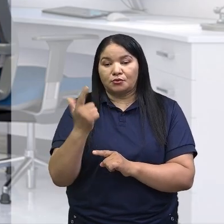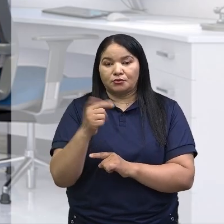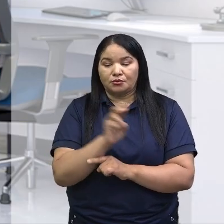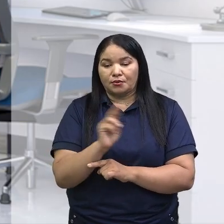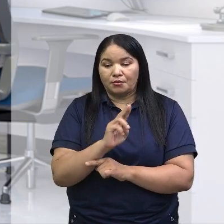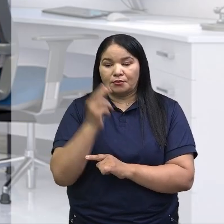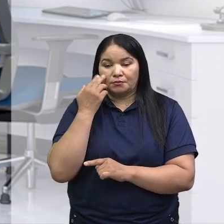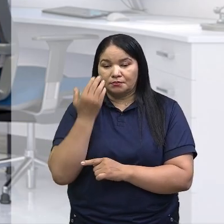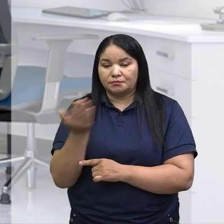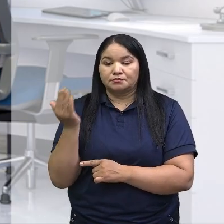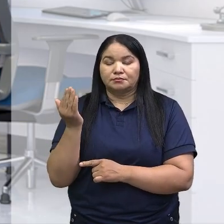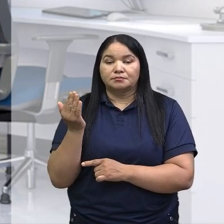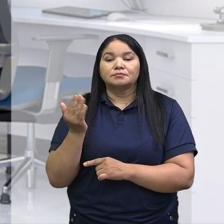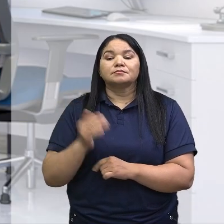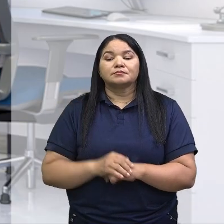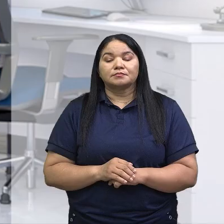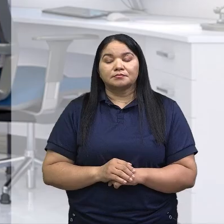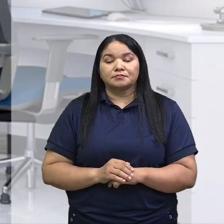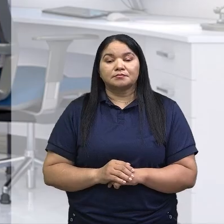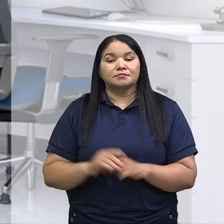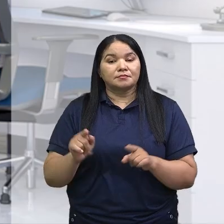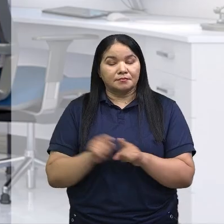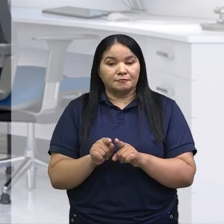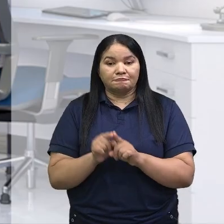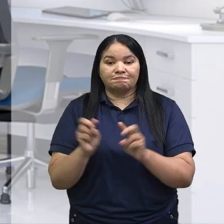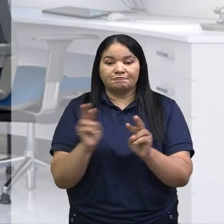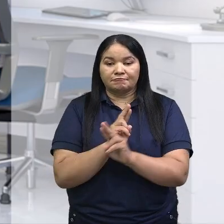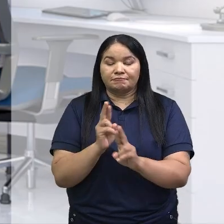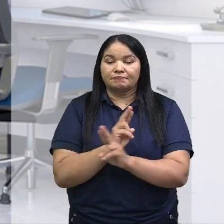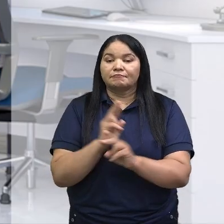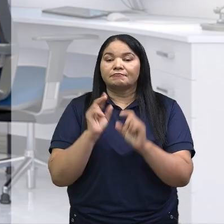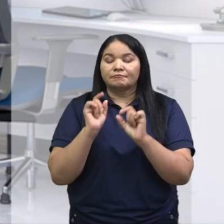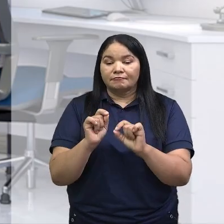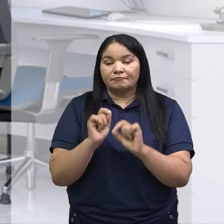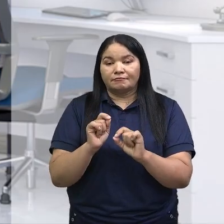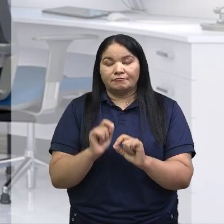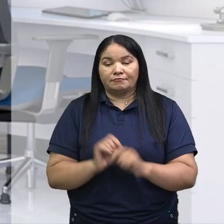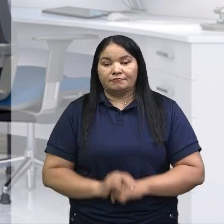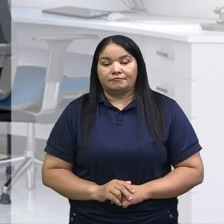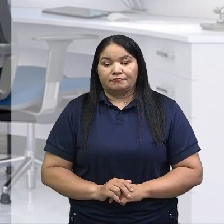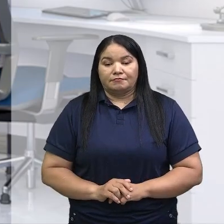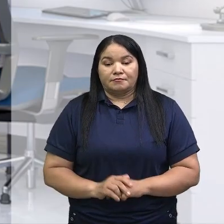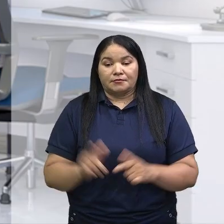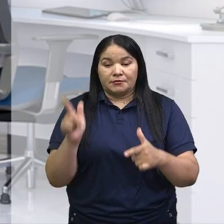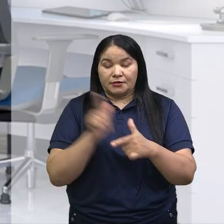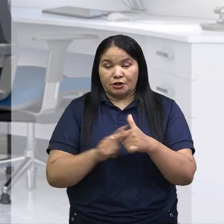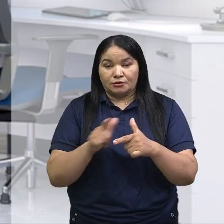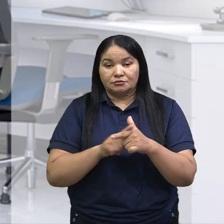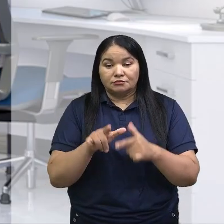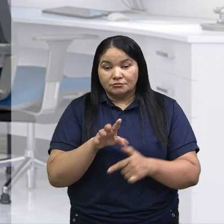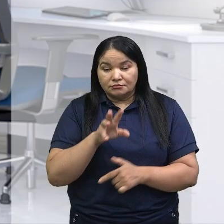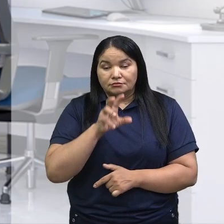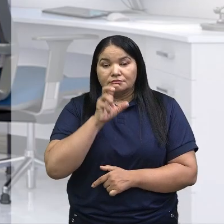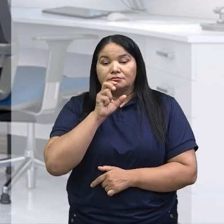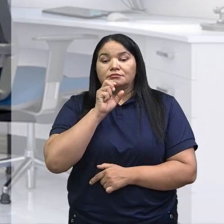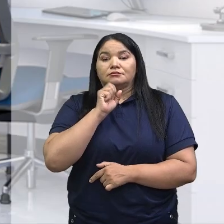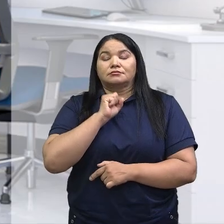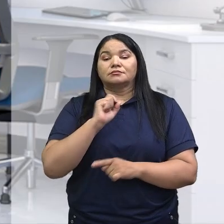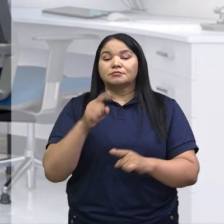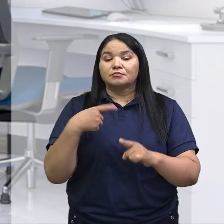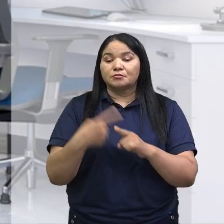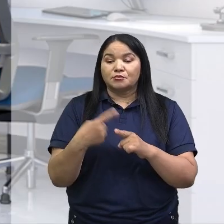carbono, que ele está relacionado a problemas respiratórios, porque ele é um gás